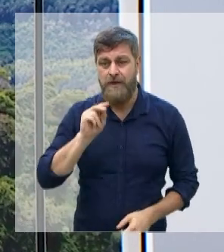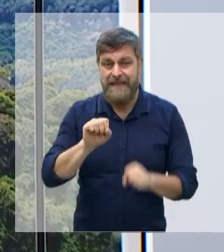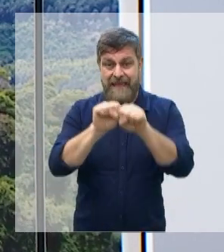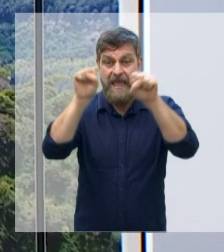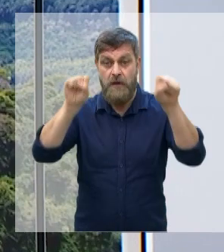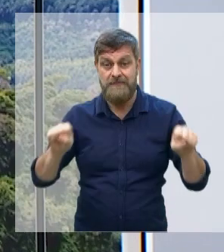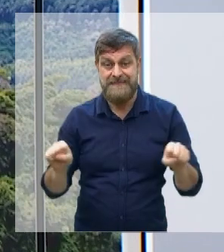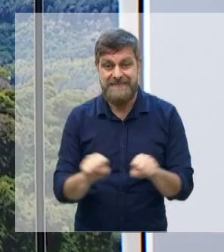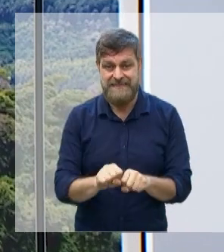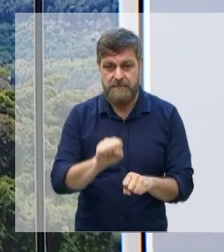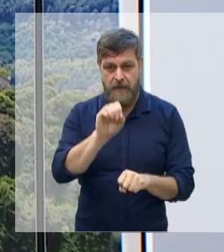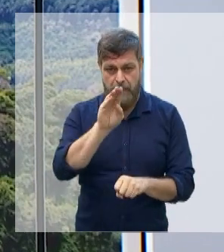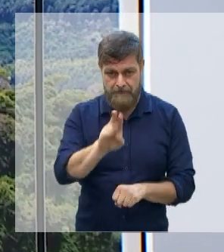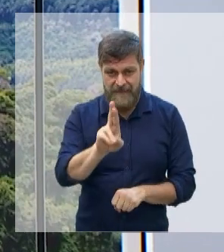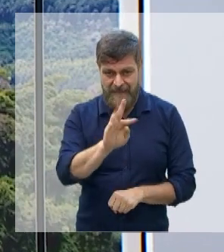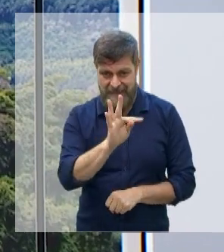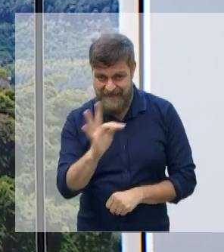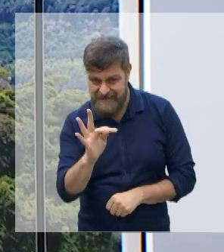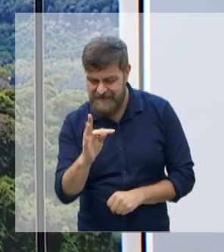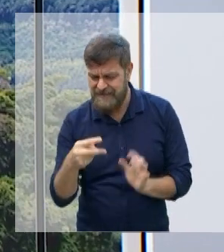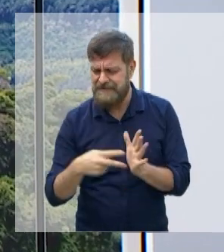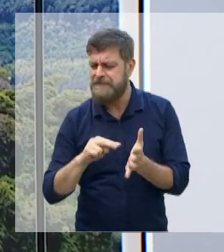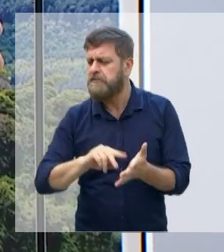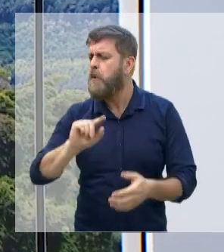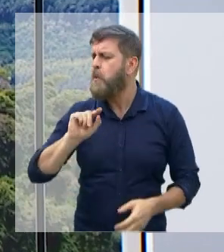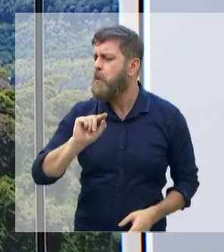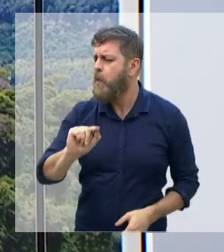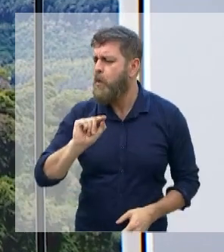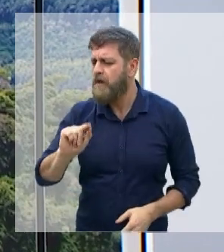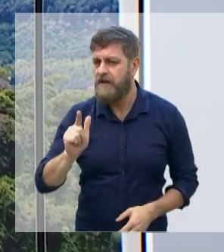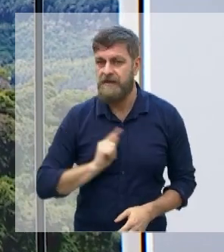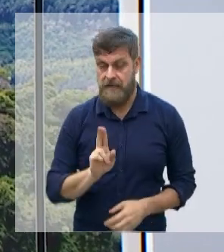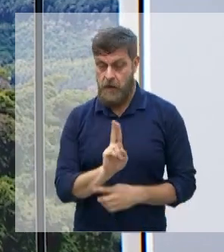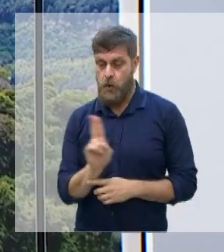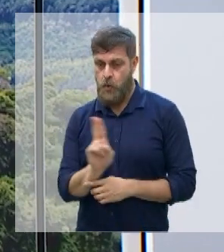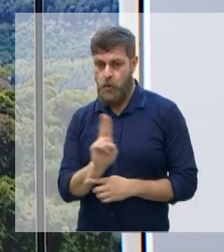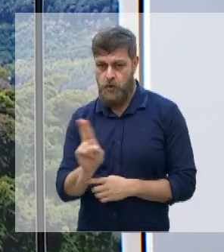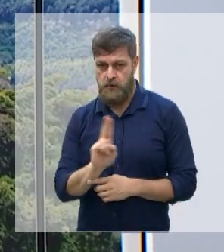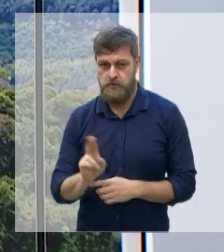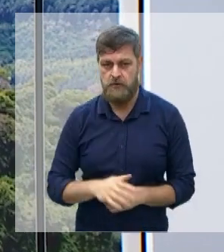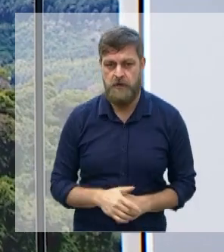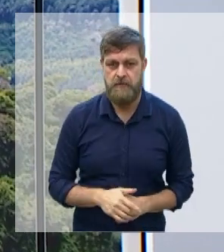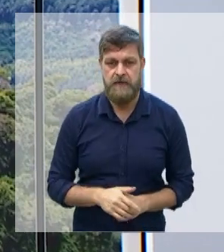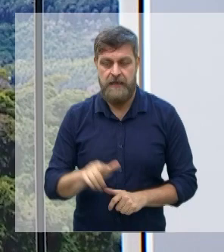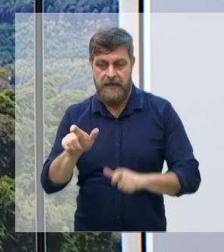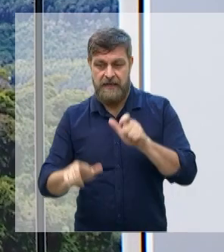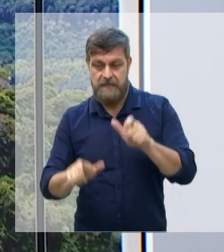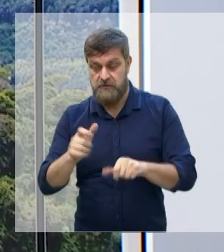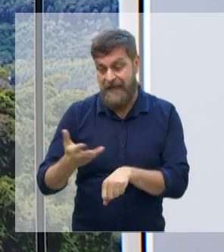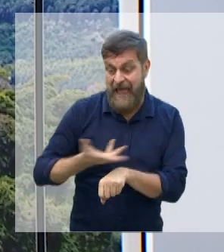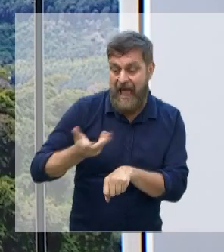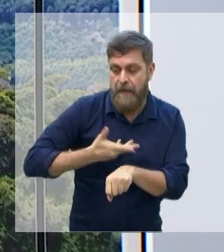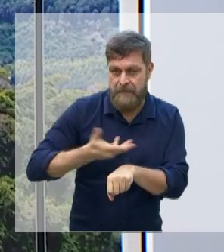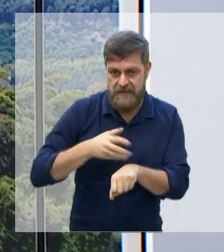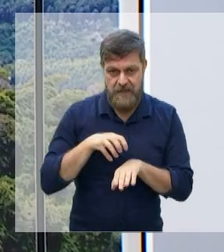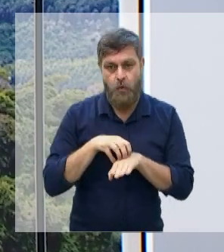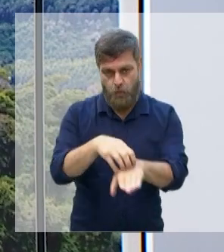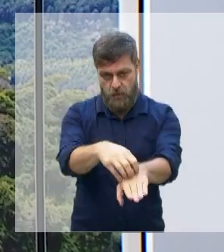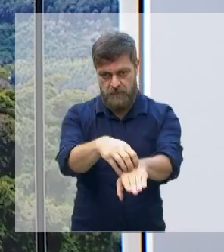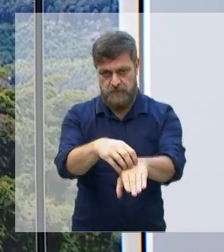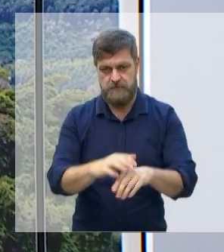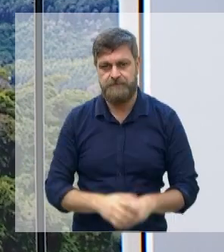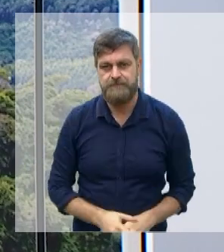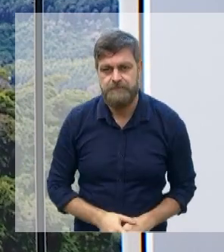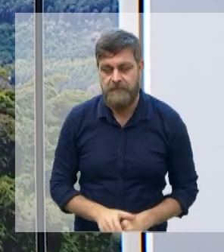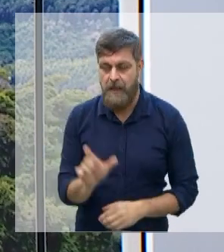brt na qual a diferença de sistemas e deu até o nome que está usando o nome popular aí o rapidão tal e ele é